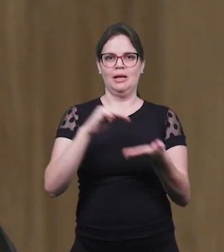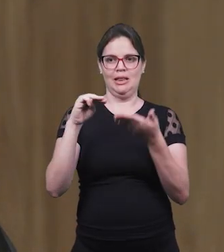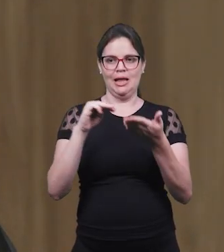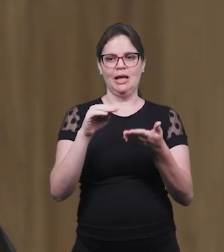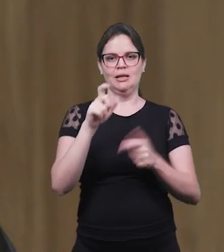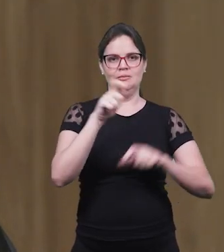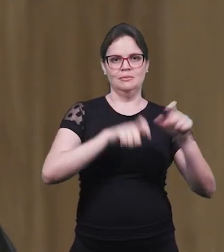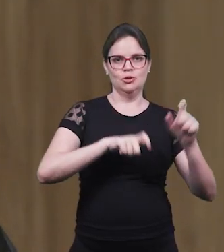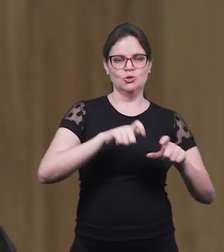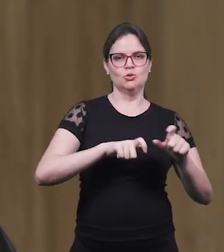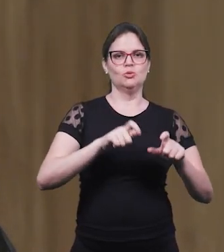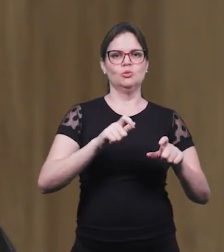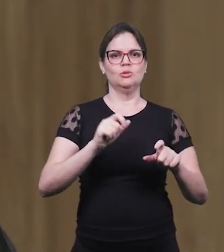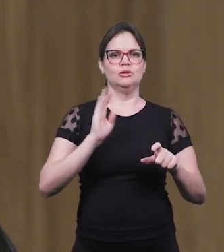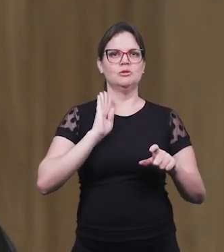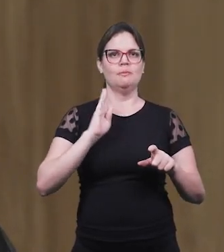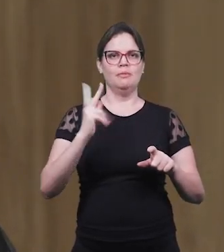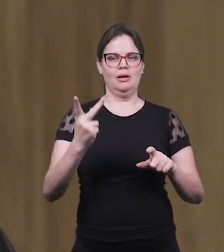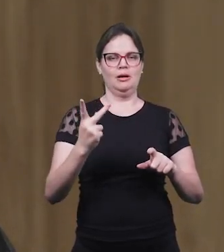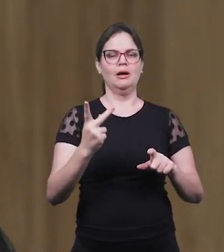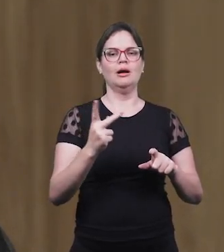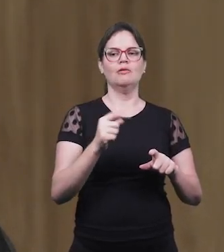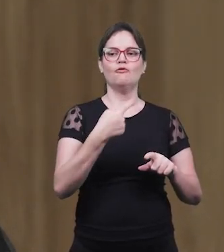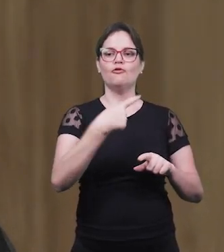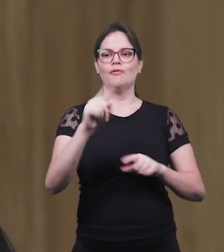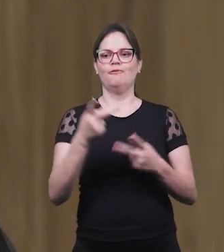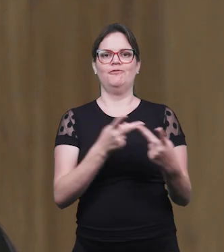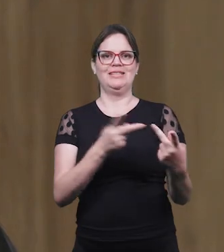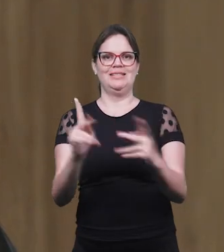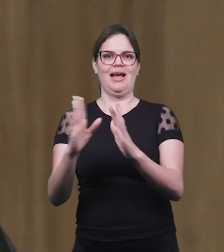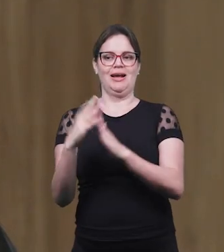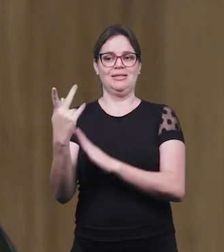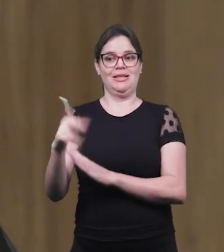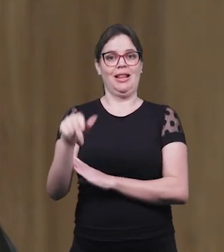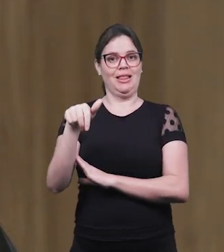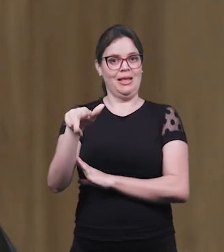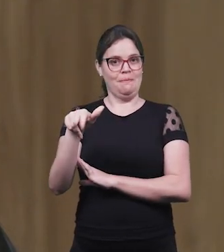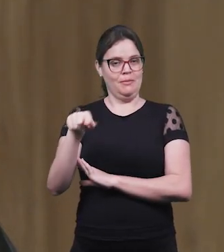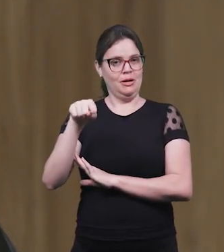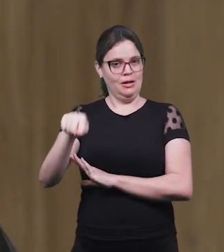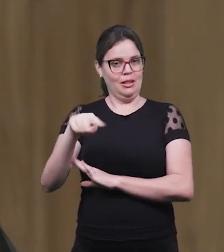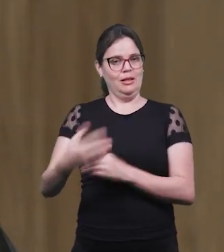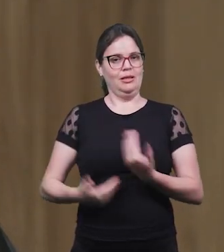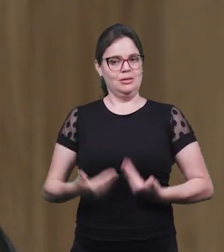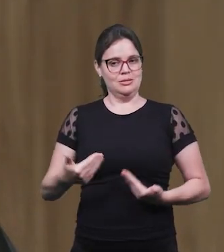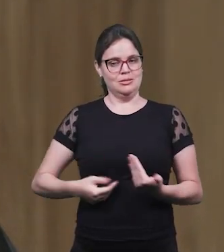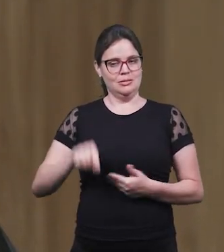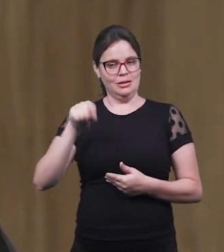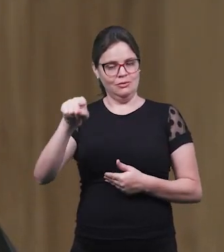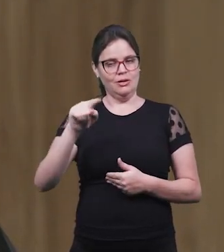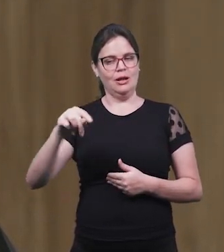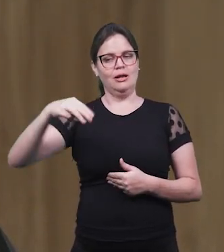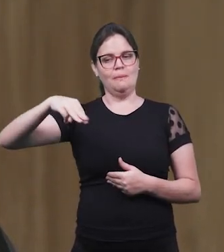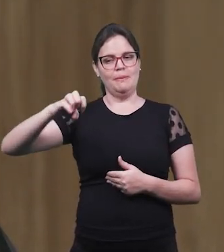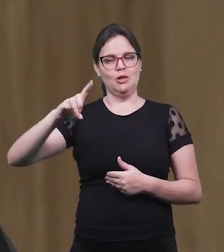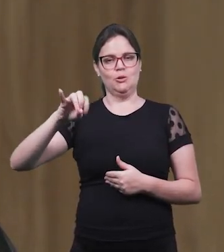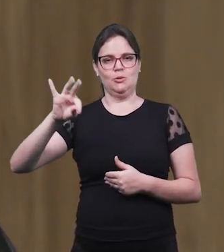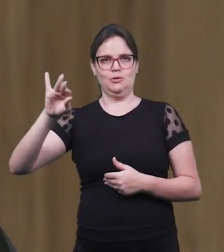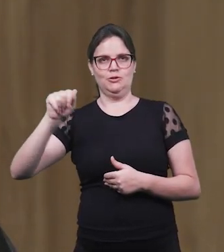Maranata de Belo Horizonte. Isso nós morávamos em Santa Luzia, que é a região metropolitana da Grande